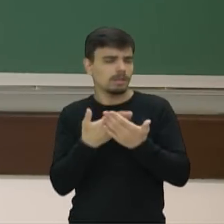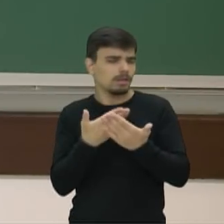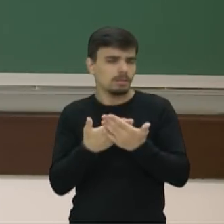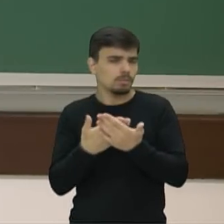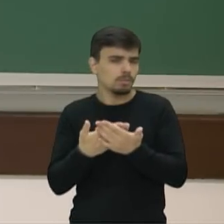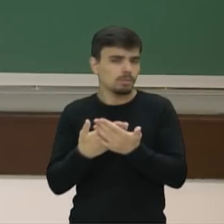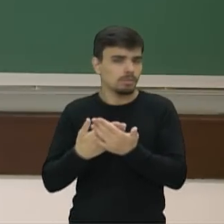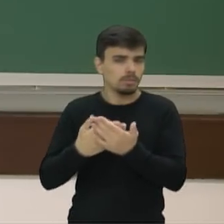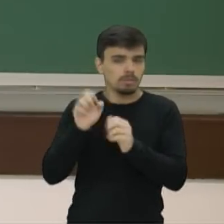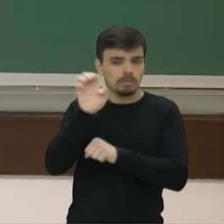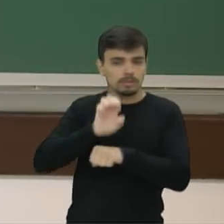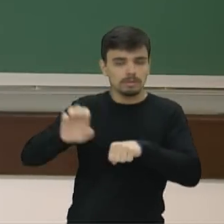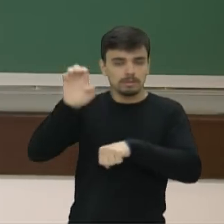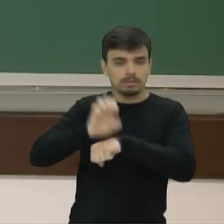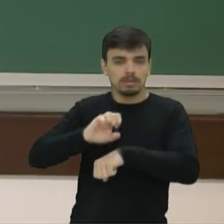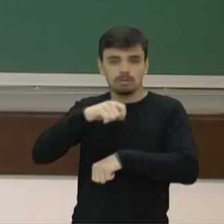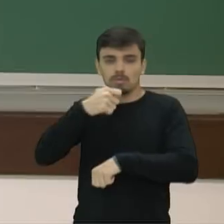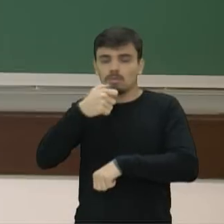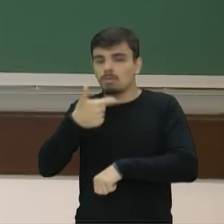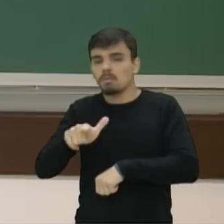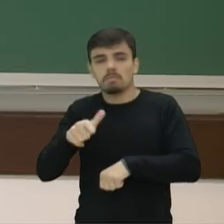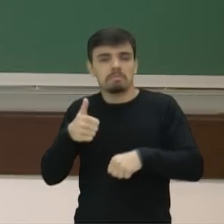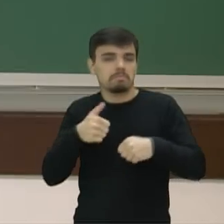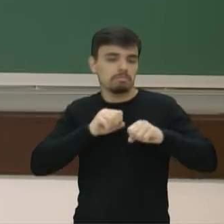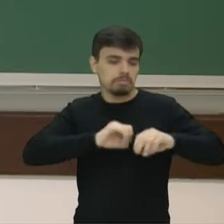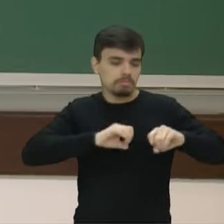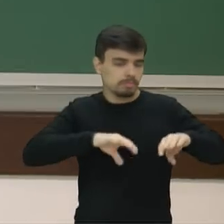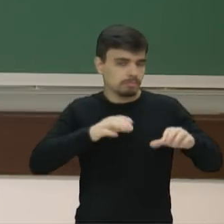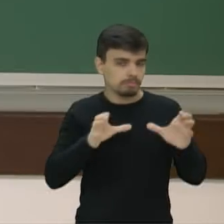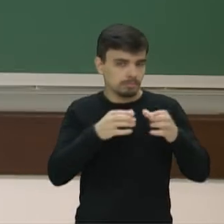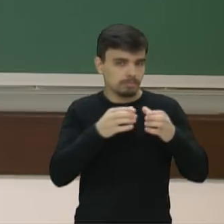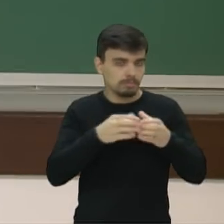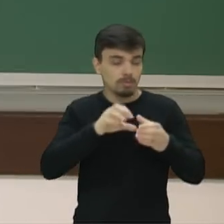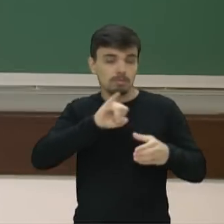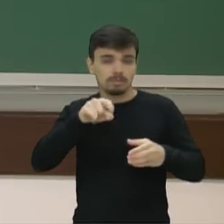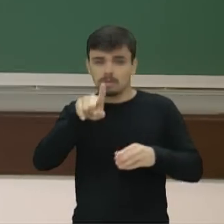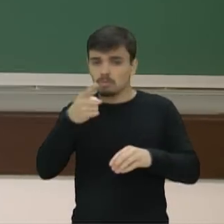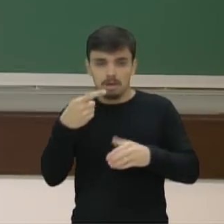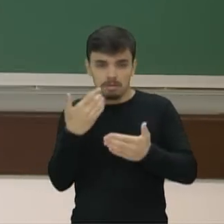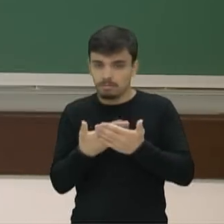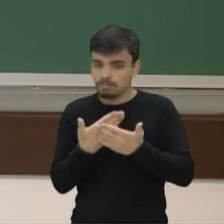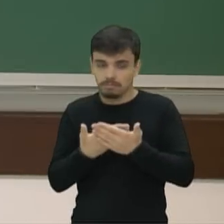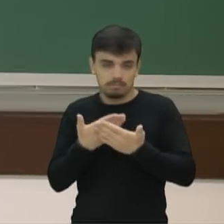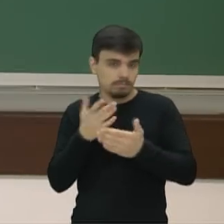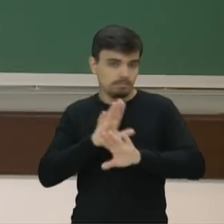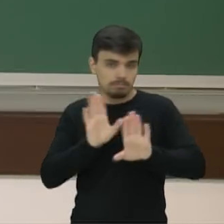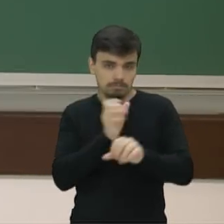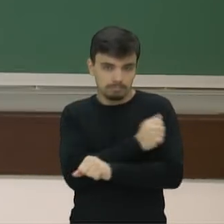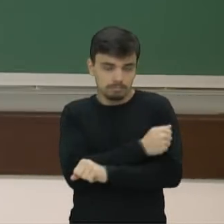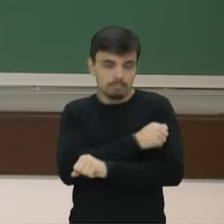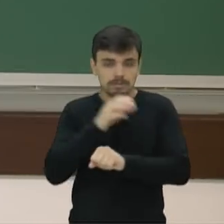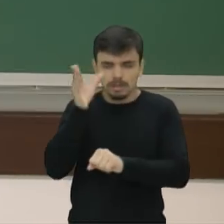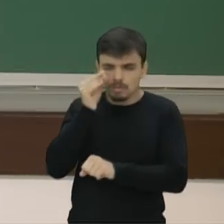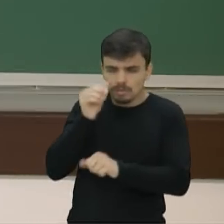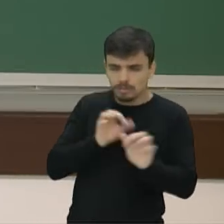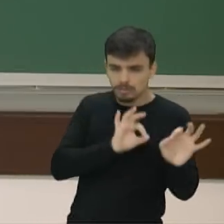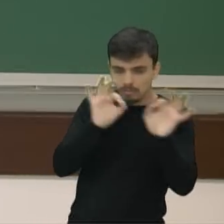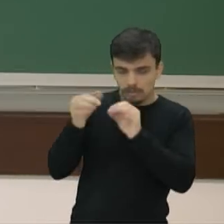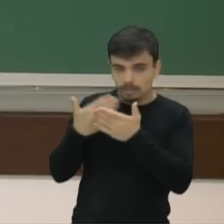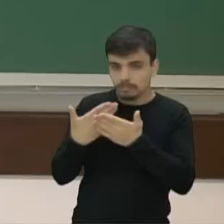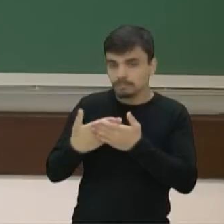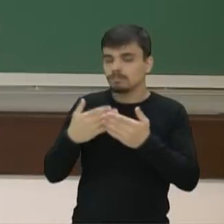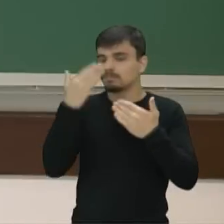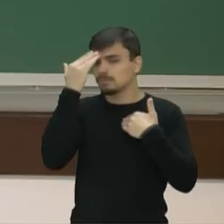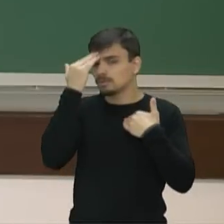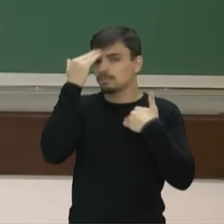estadual ou de qualquer outra rede de ensino e também para você que não é mais estudante, mas está curioso e está acompanhando as nossas aulas. Então,